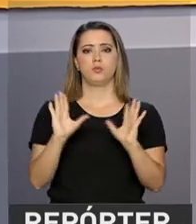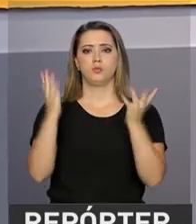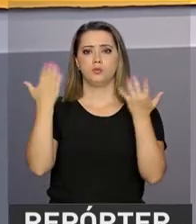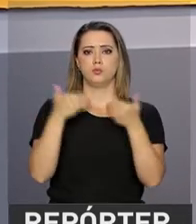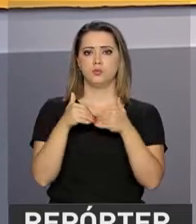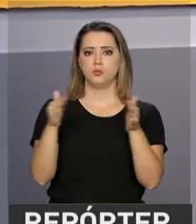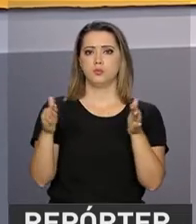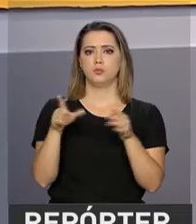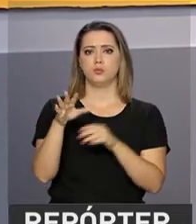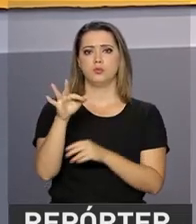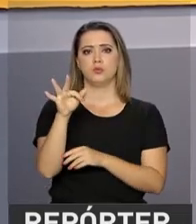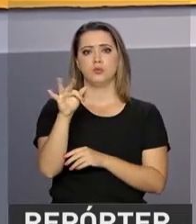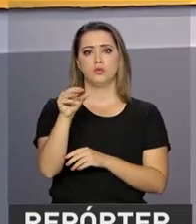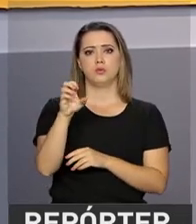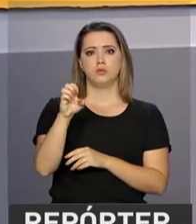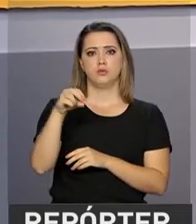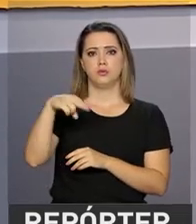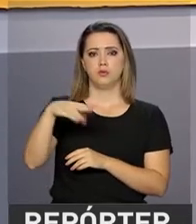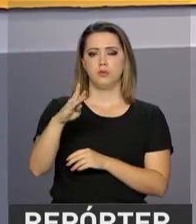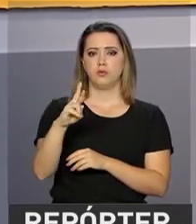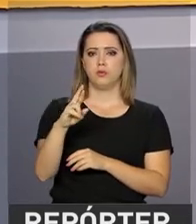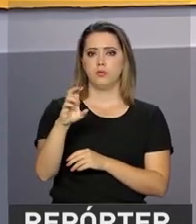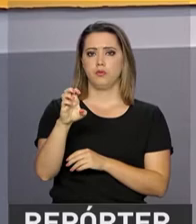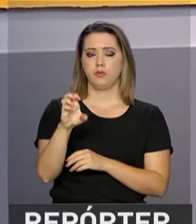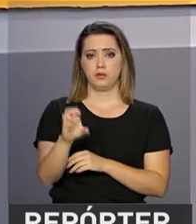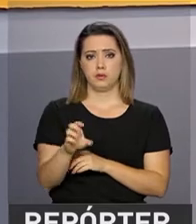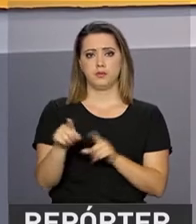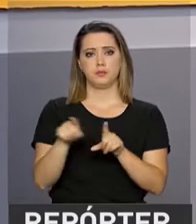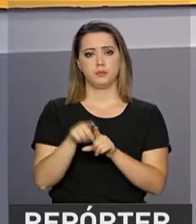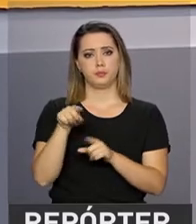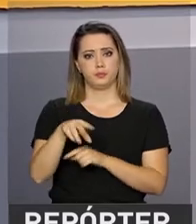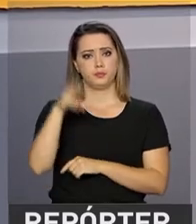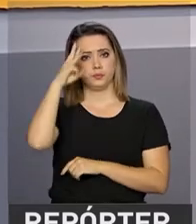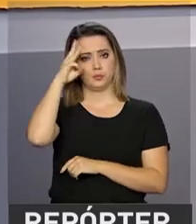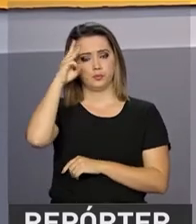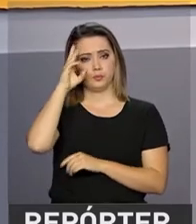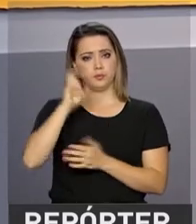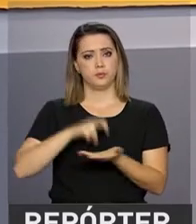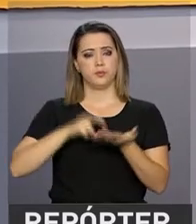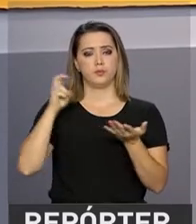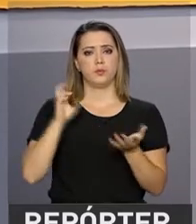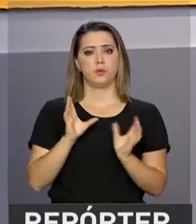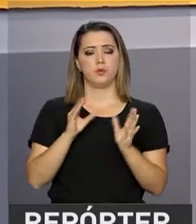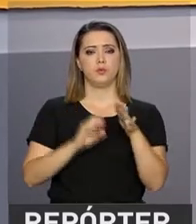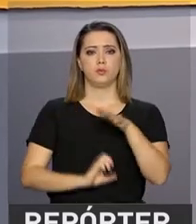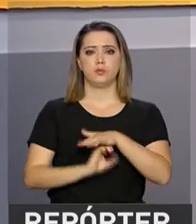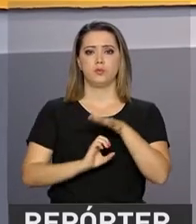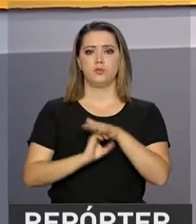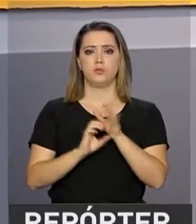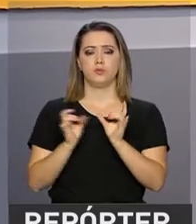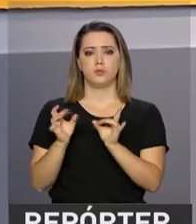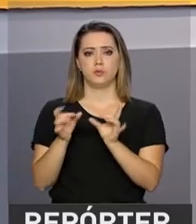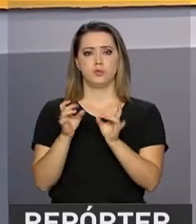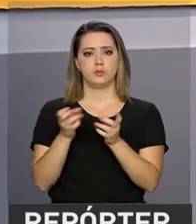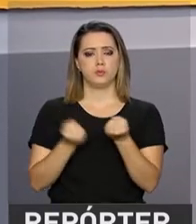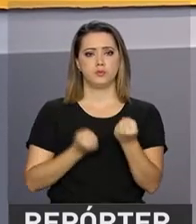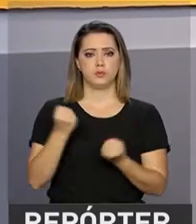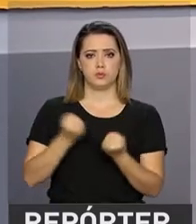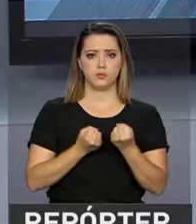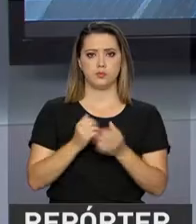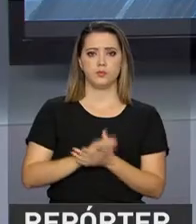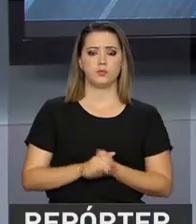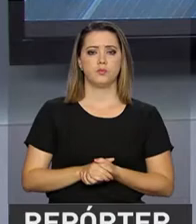a abertura da Expo Fenabrave, nesta terça-feira de manhã, um encontro de empresários e concessionárias de